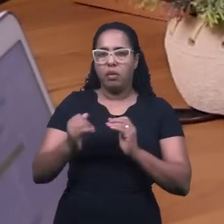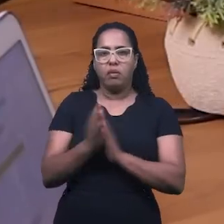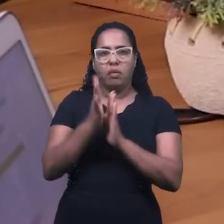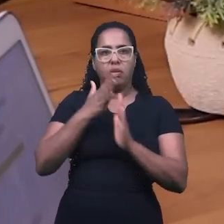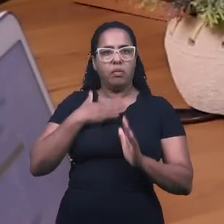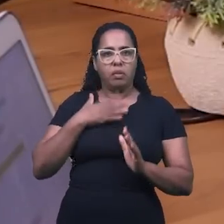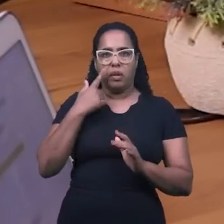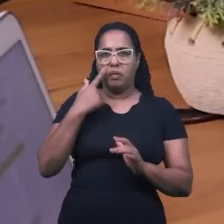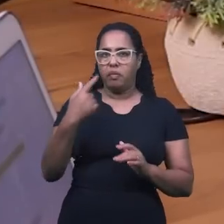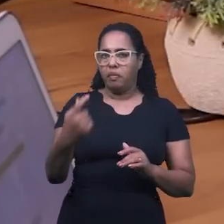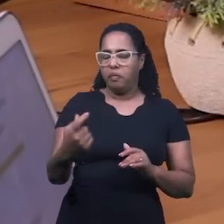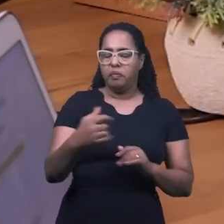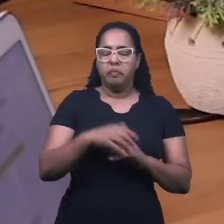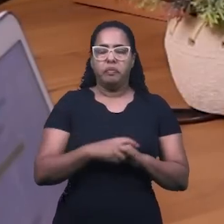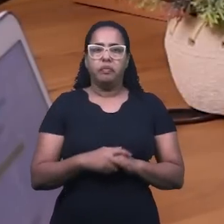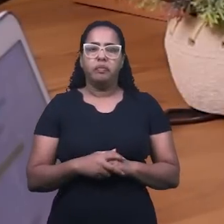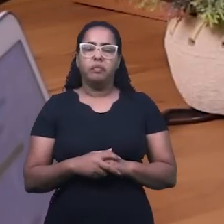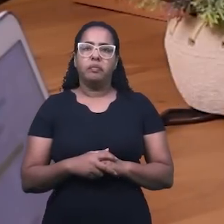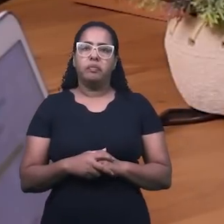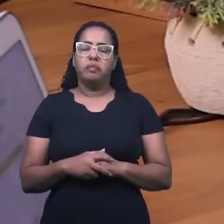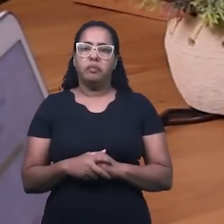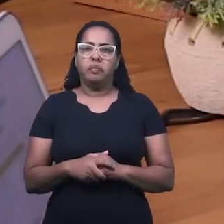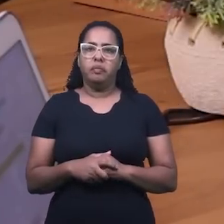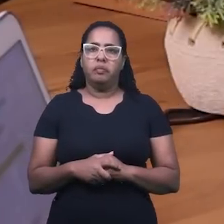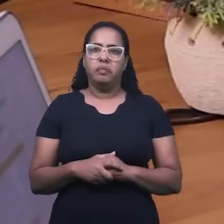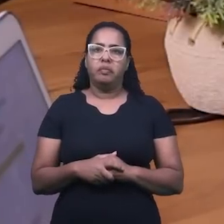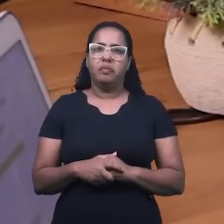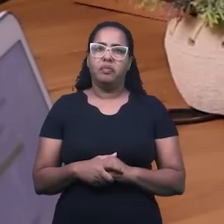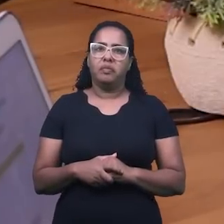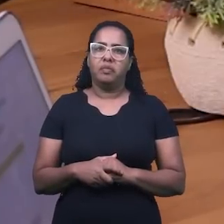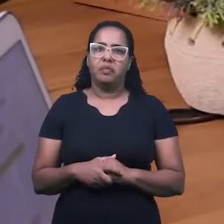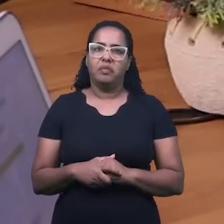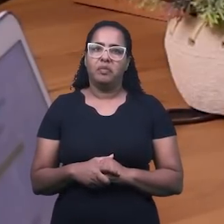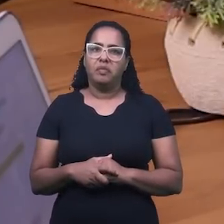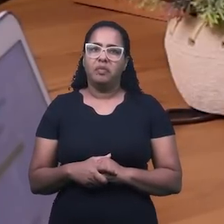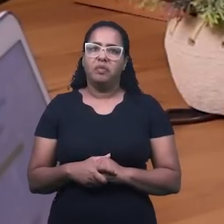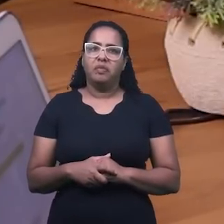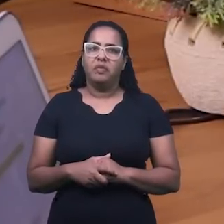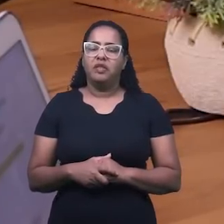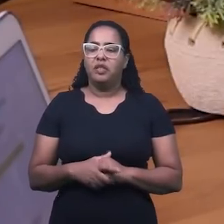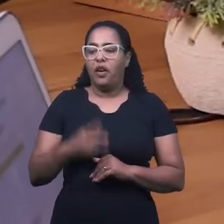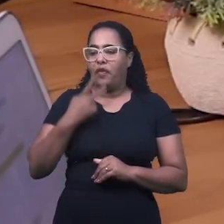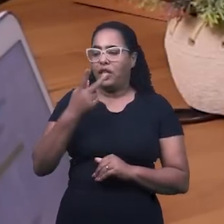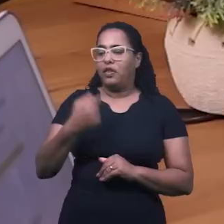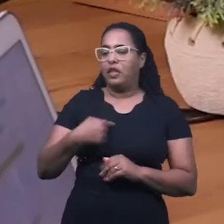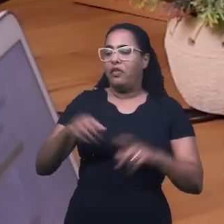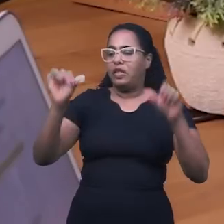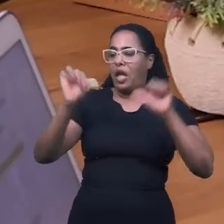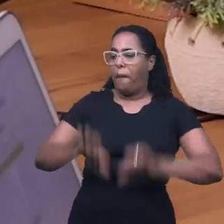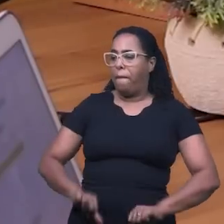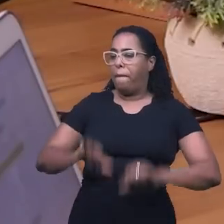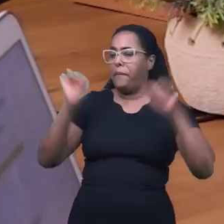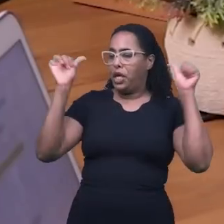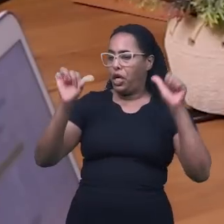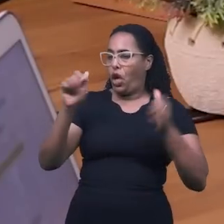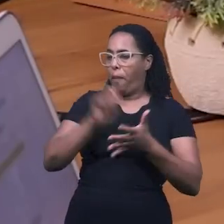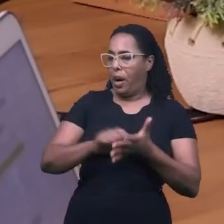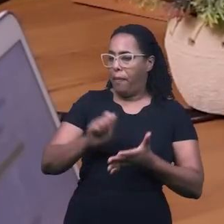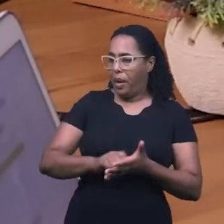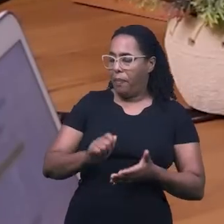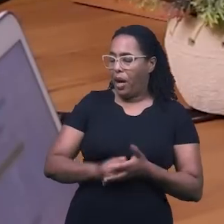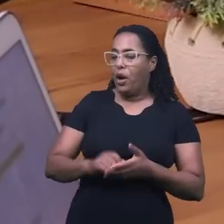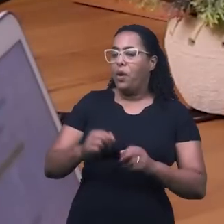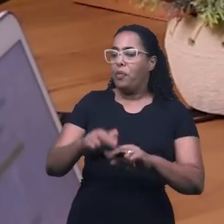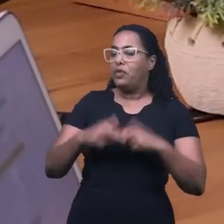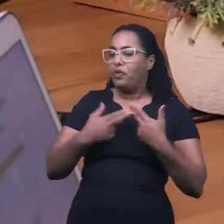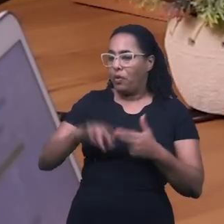o louvor para mim. Muito interessante isso também, né? Eu falo, eu devo ser a pior compositora da